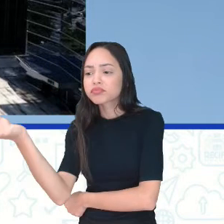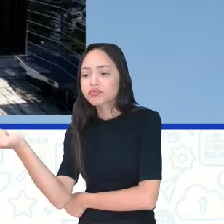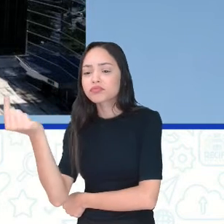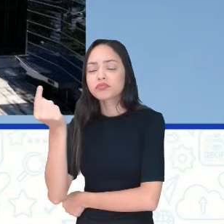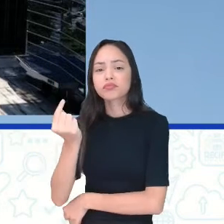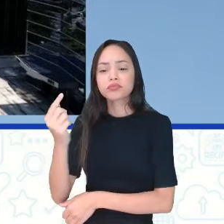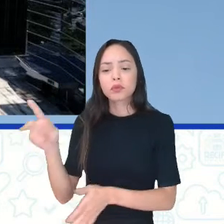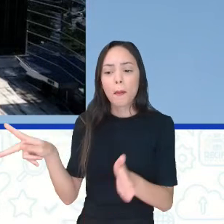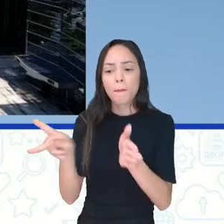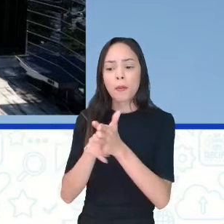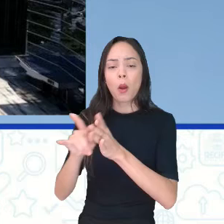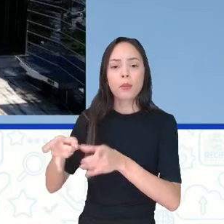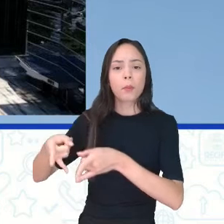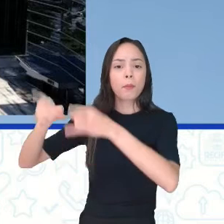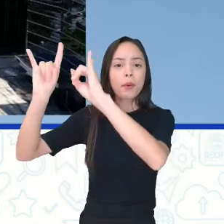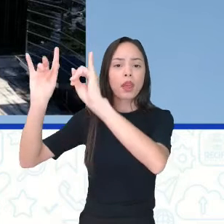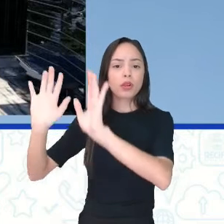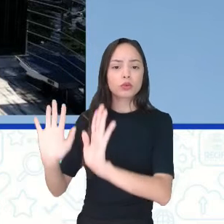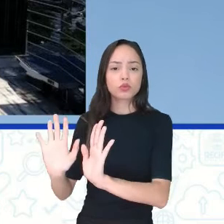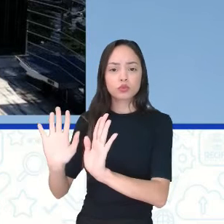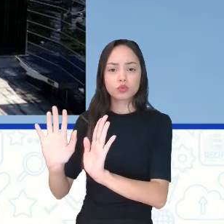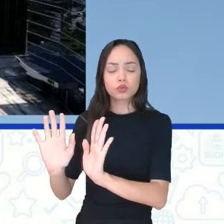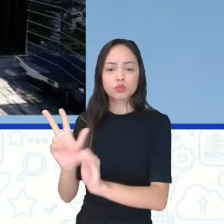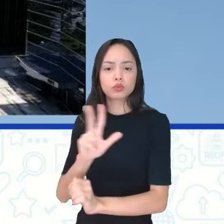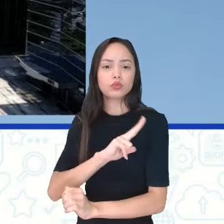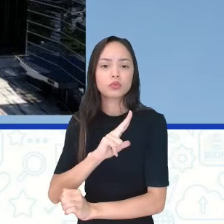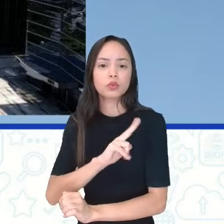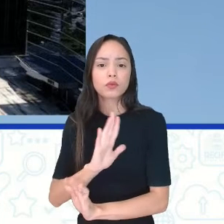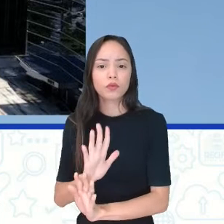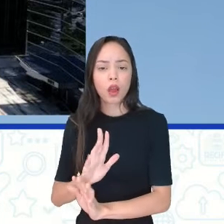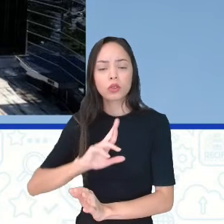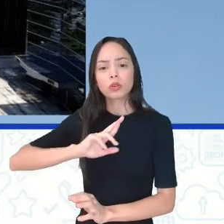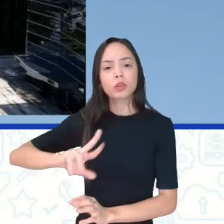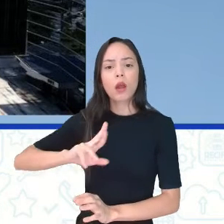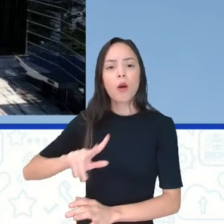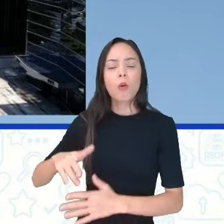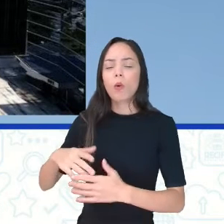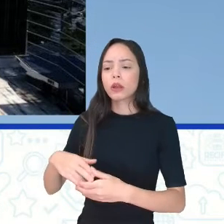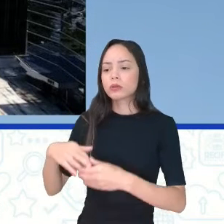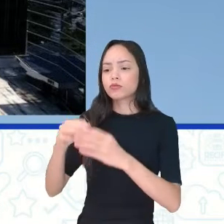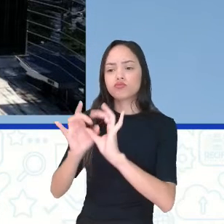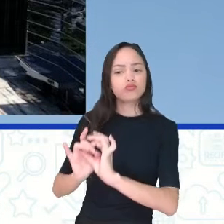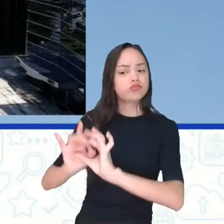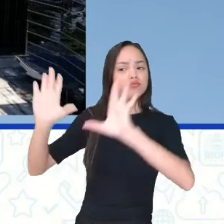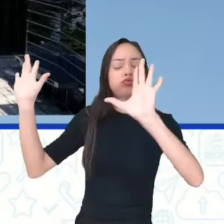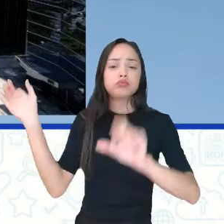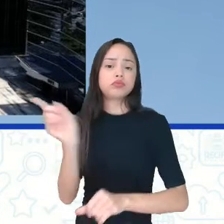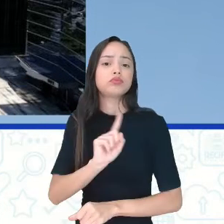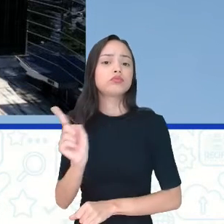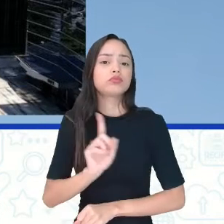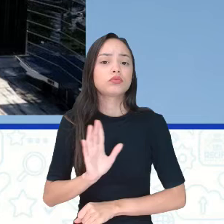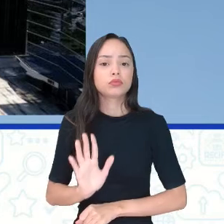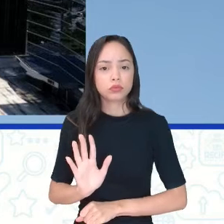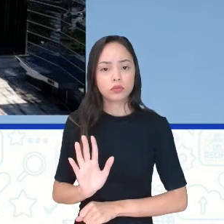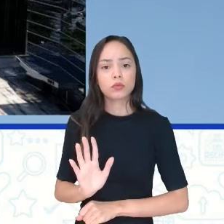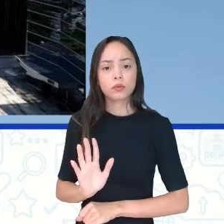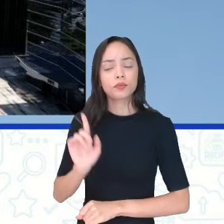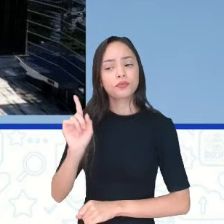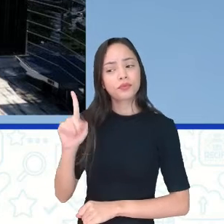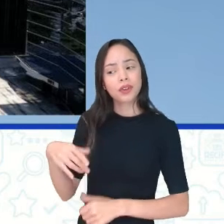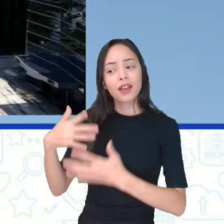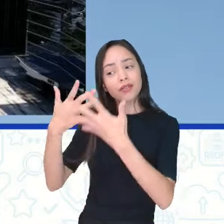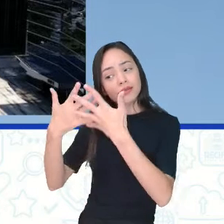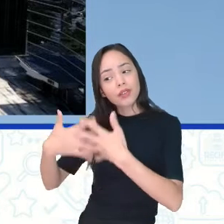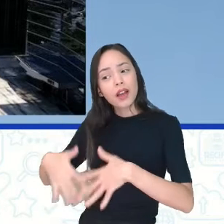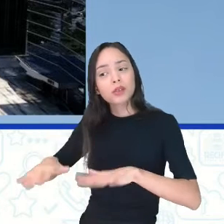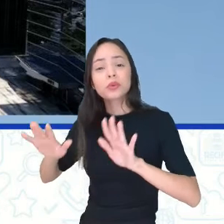prédio, não são árvores que estão ali, né, ao léu, estão ali na natureza, tá? Então é uma natureza, mas é